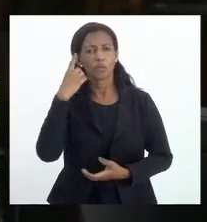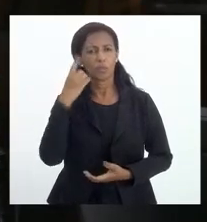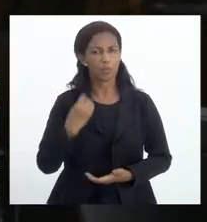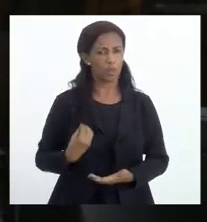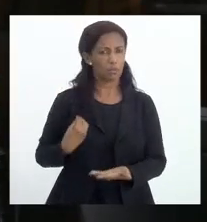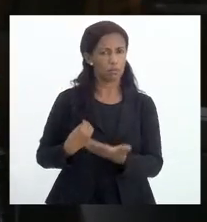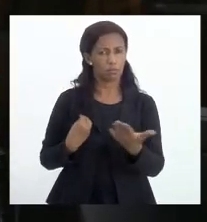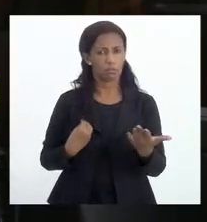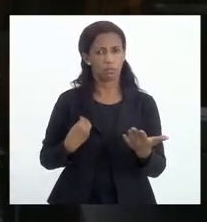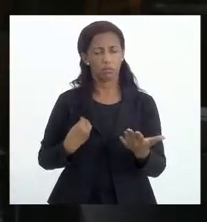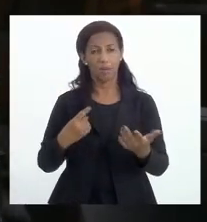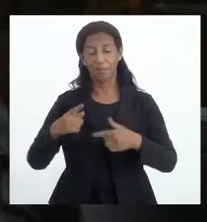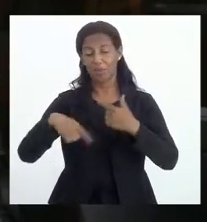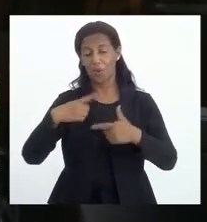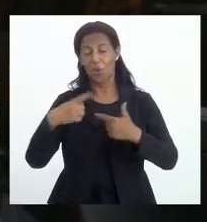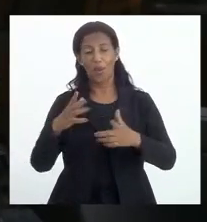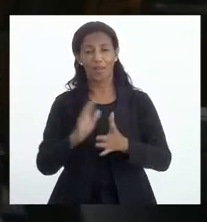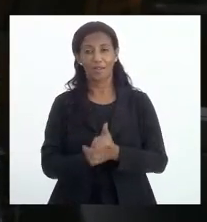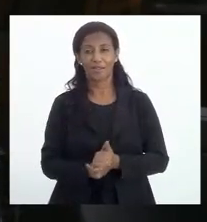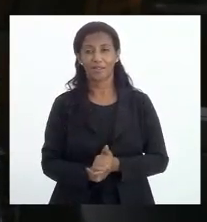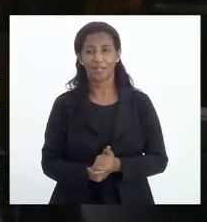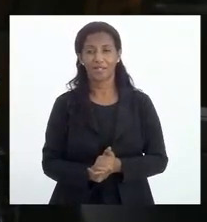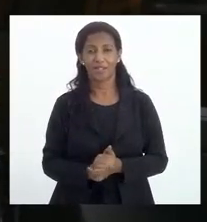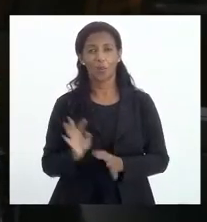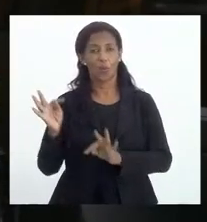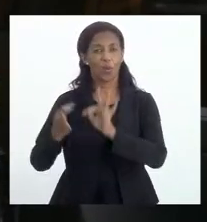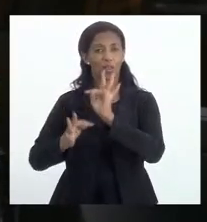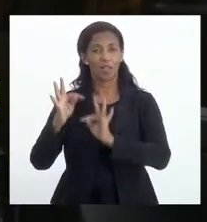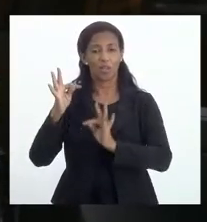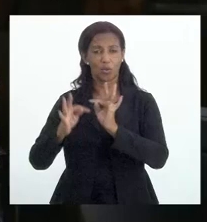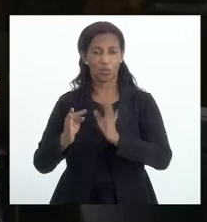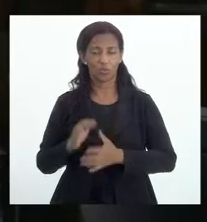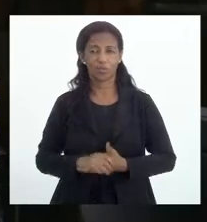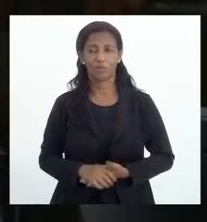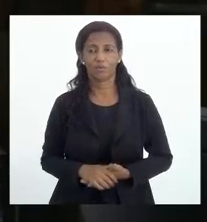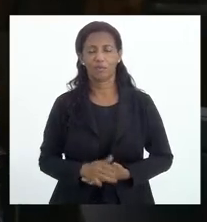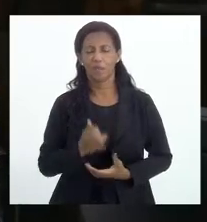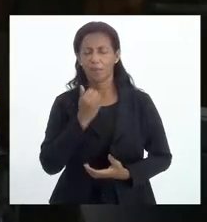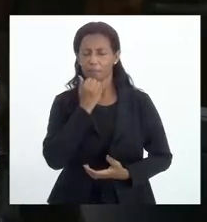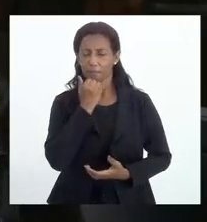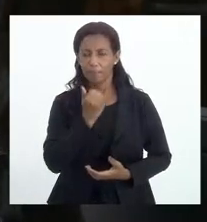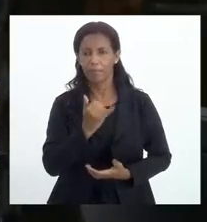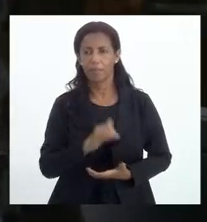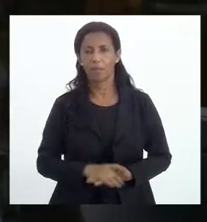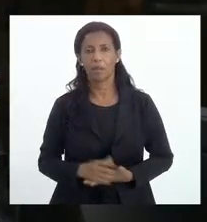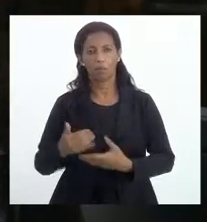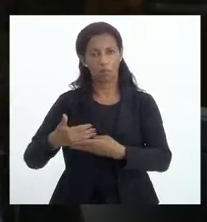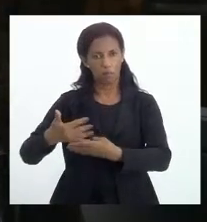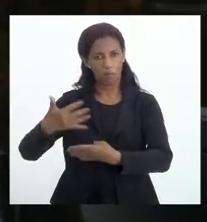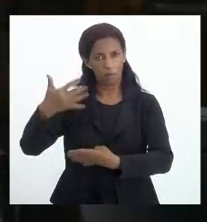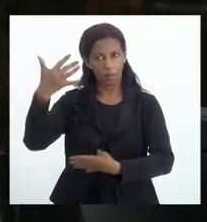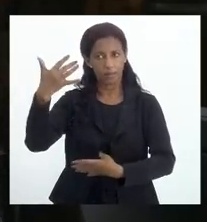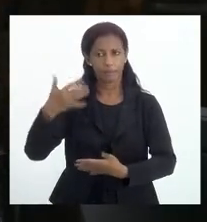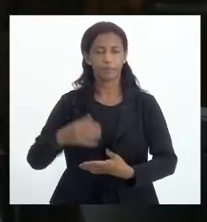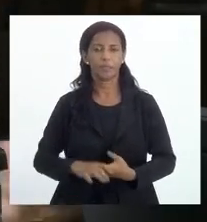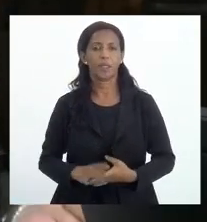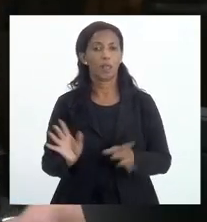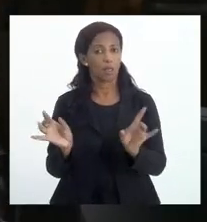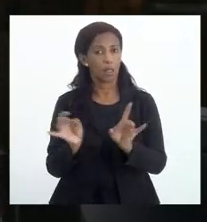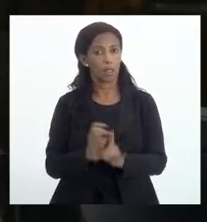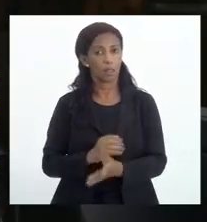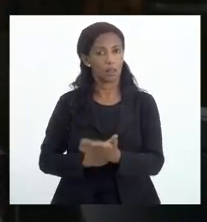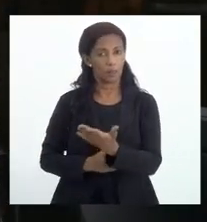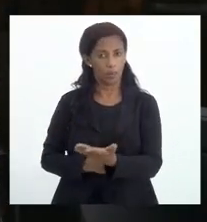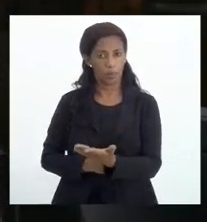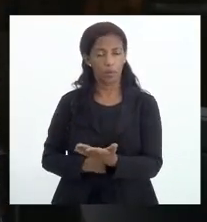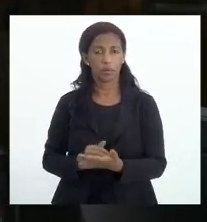aqui, com a minha enrolação com a tecnologia. Mil perdões, as apresentações elas estão disponibilizadas